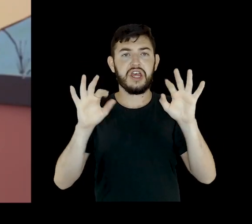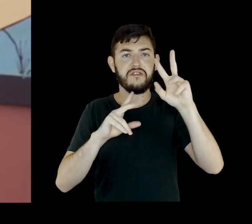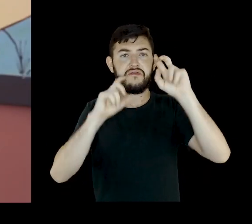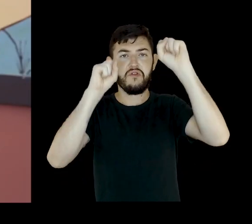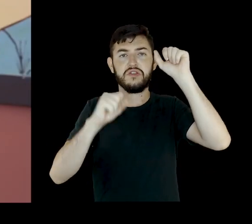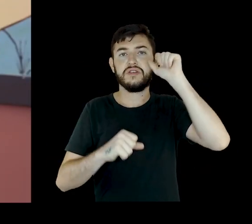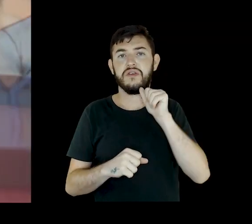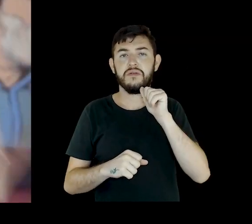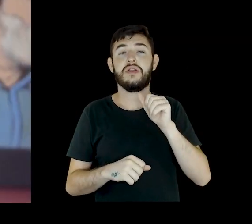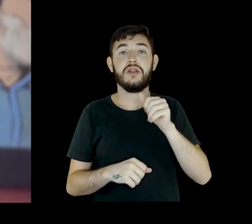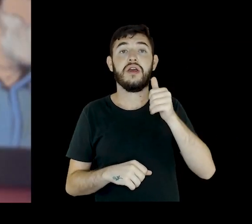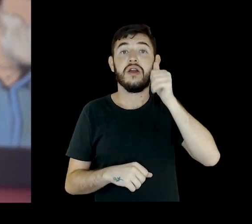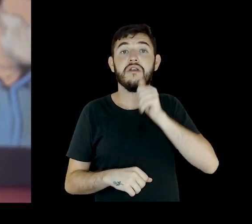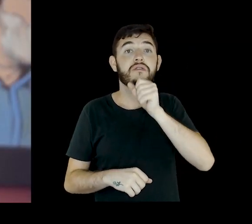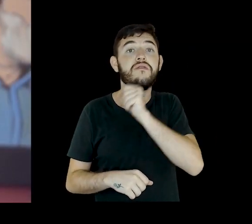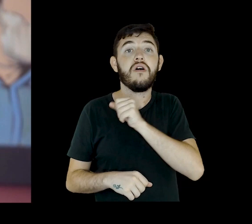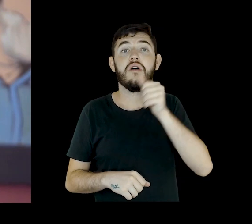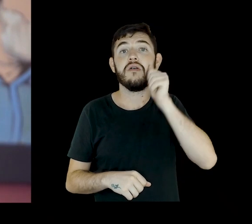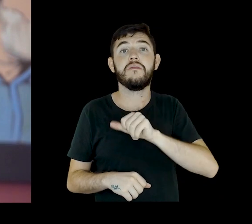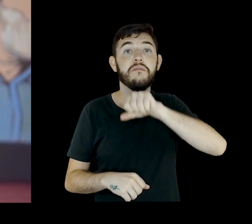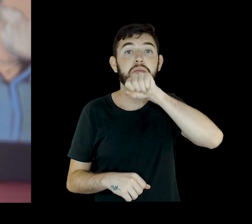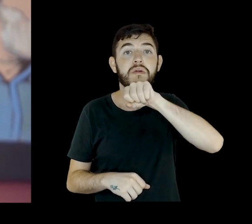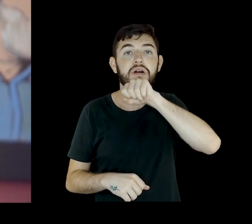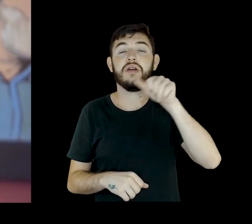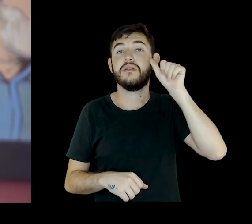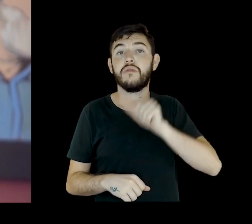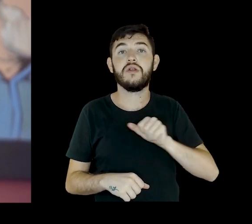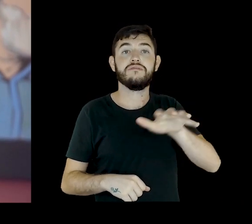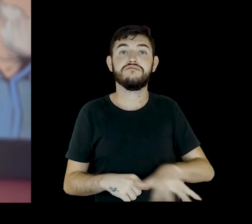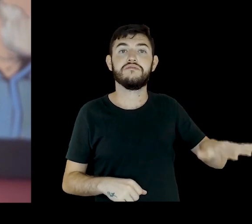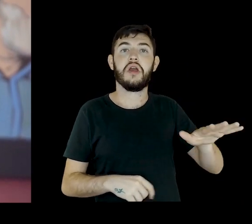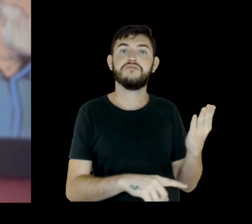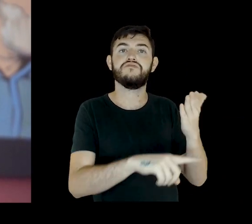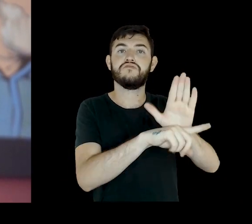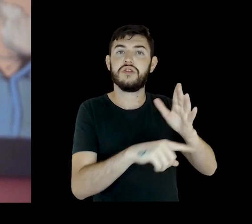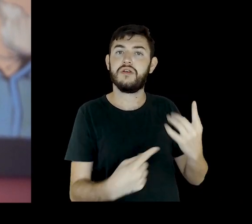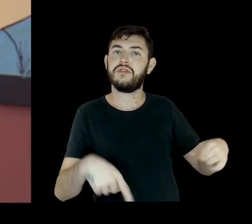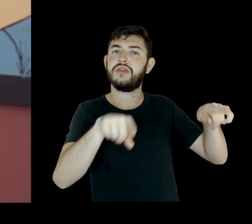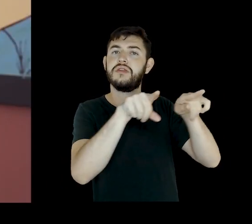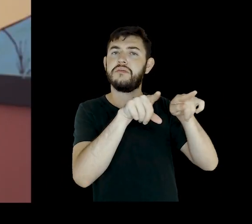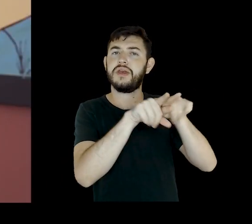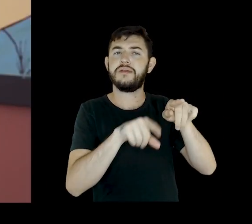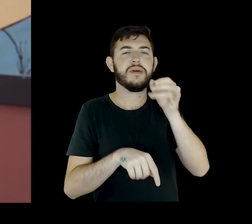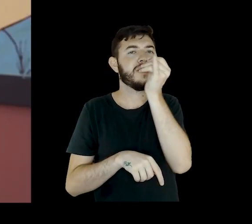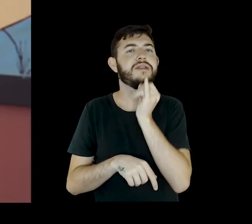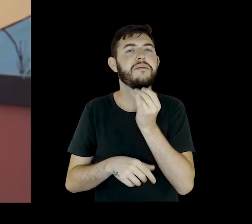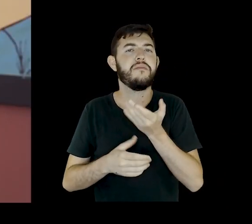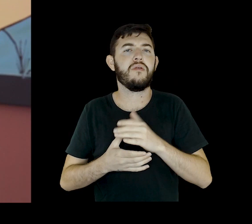da minha avó com a minha mãe, com outras mulheres de dentro do bairro que também ajudavam, né? No sentido